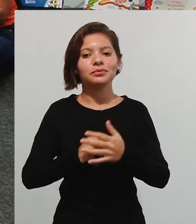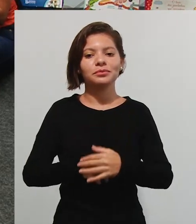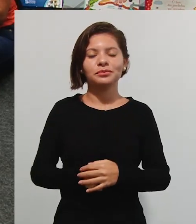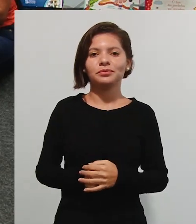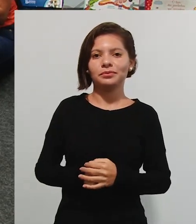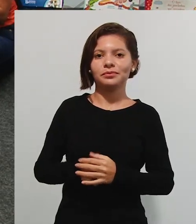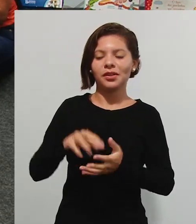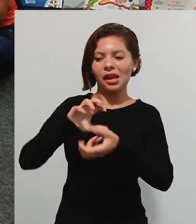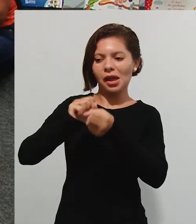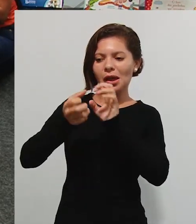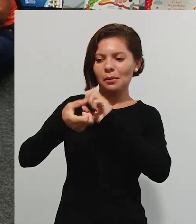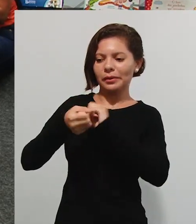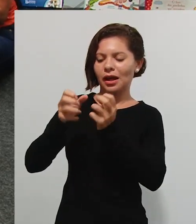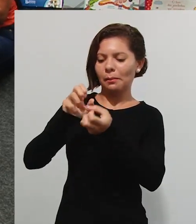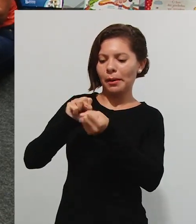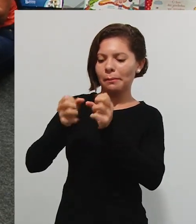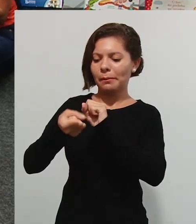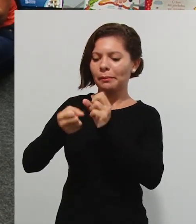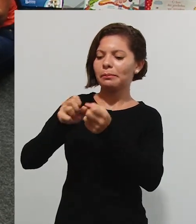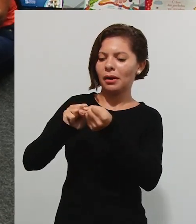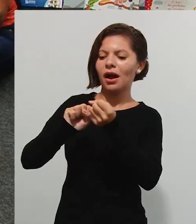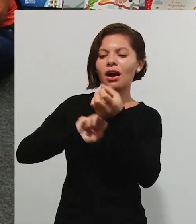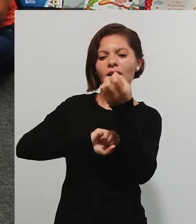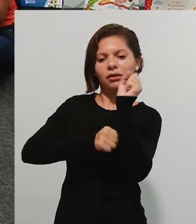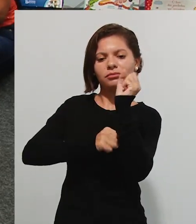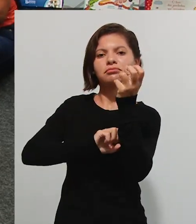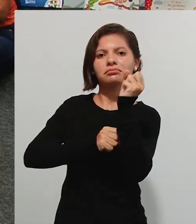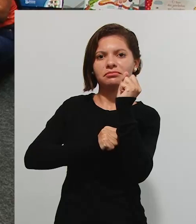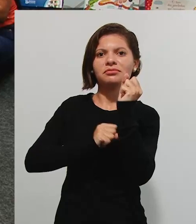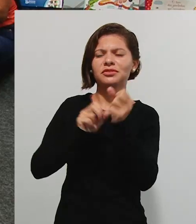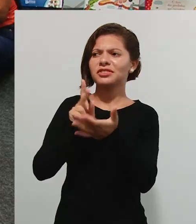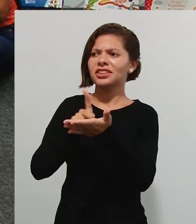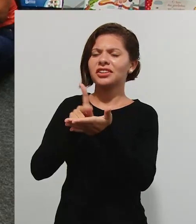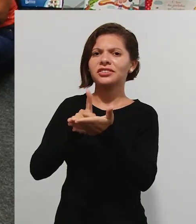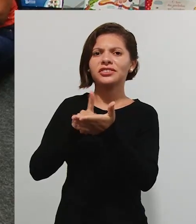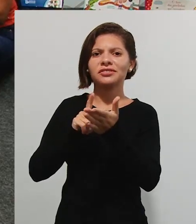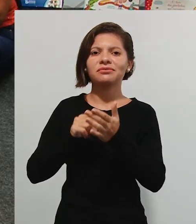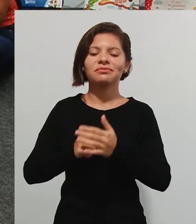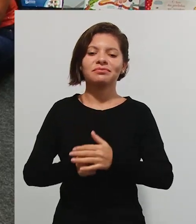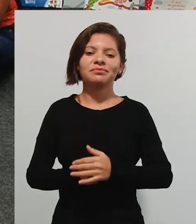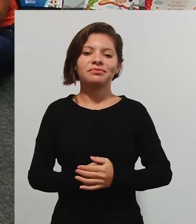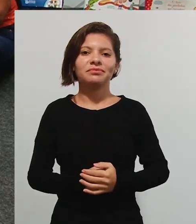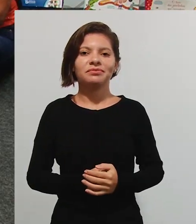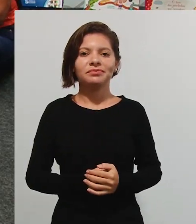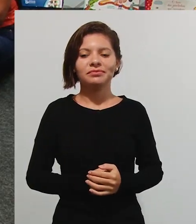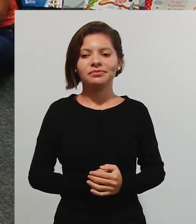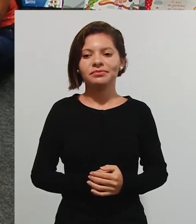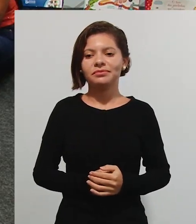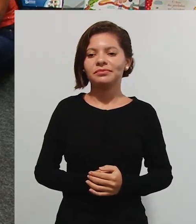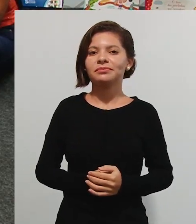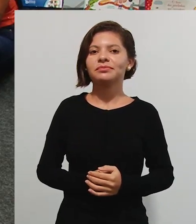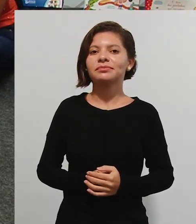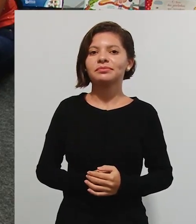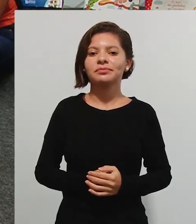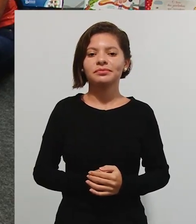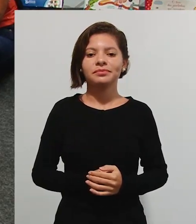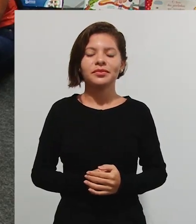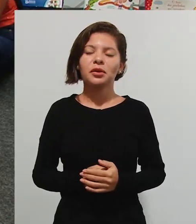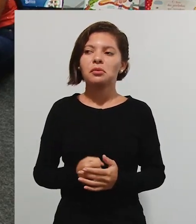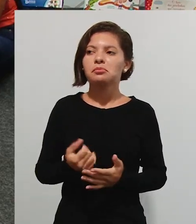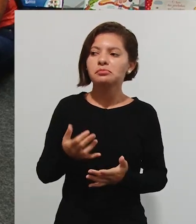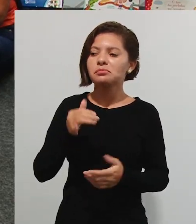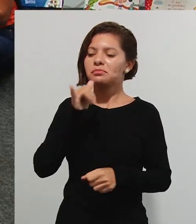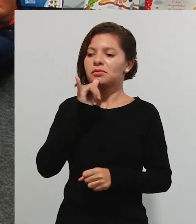já é um trabalho de psicomotricidade. Que você vai trabalhar o tônus muscular da criança, da mão, né? No caso aqui.